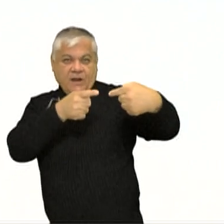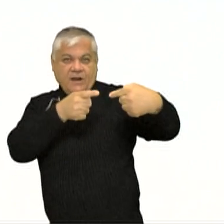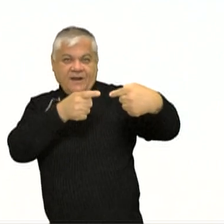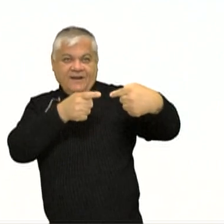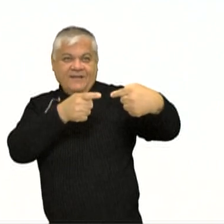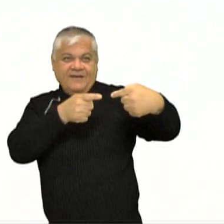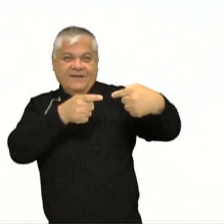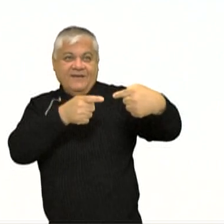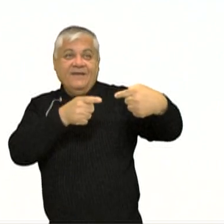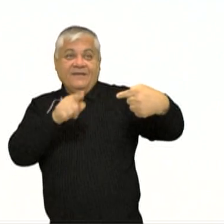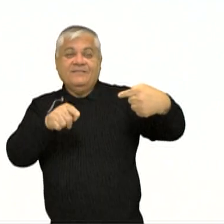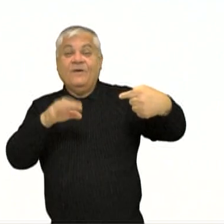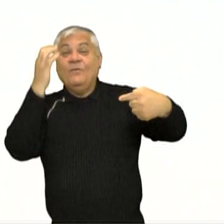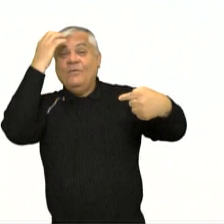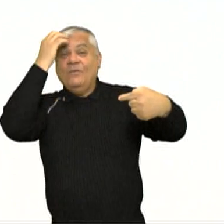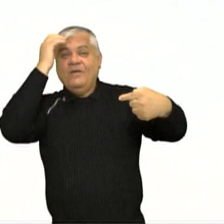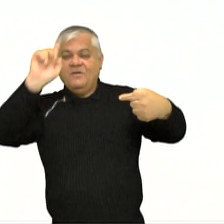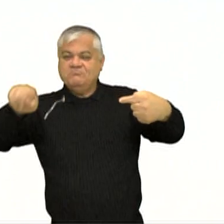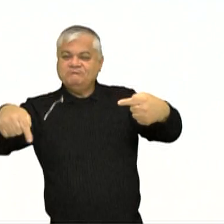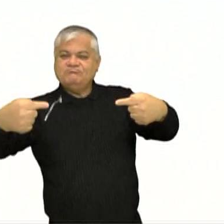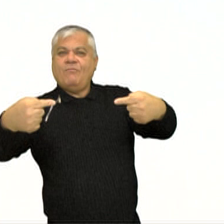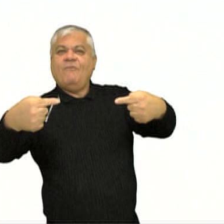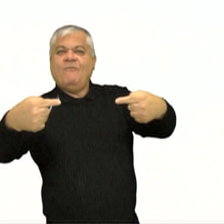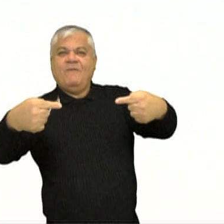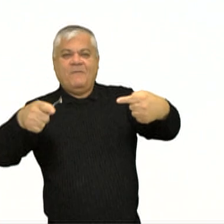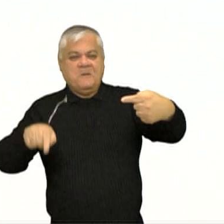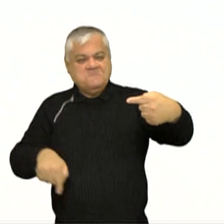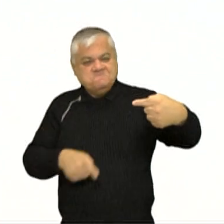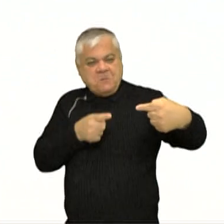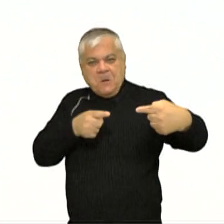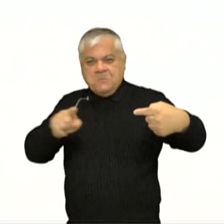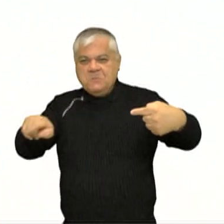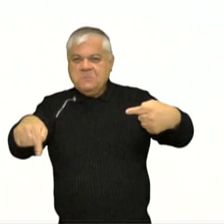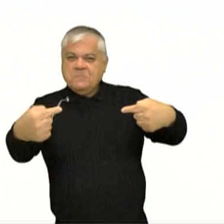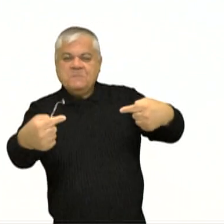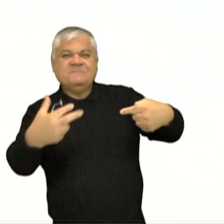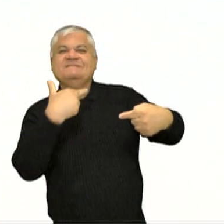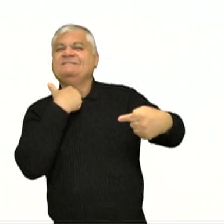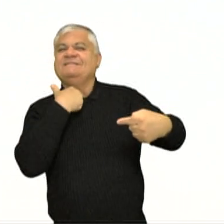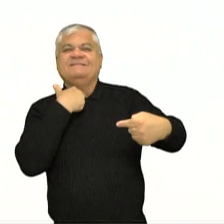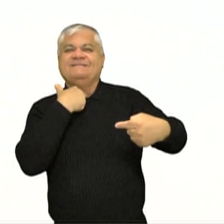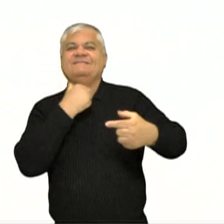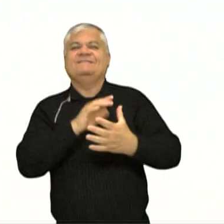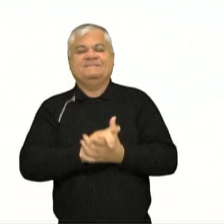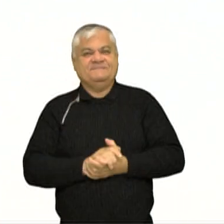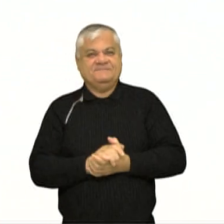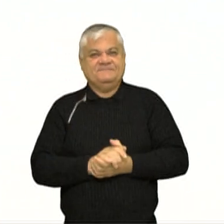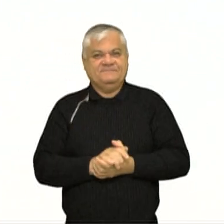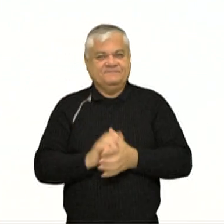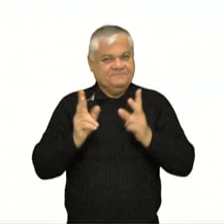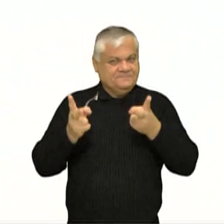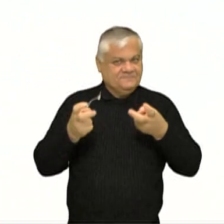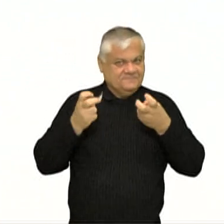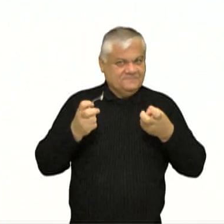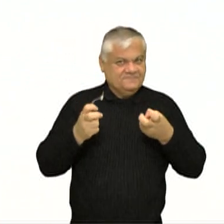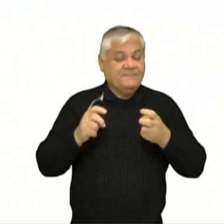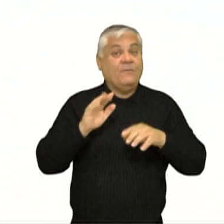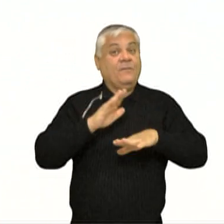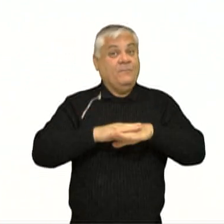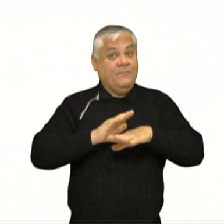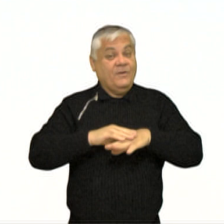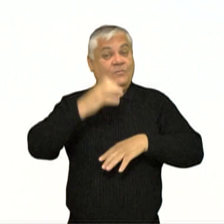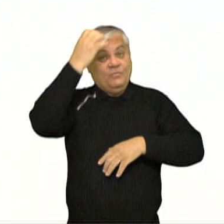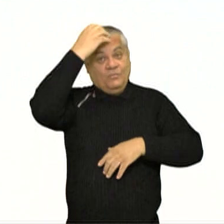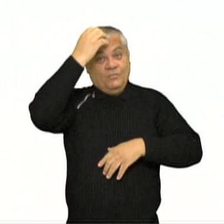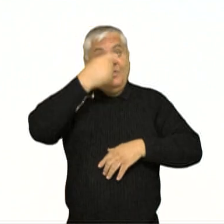o rei cobre a outra casa de fuga. Então aqui vocês percebem também aquilo que eu falei para vocês da ação do rei